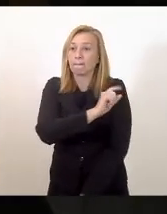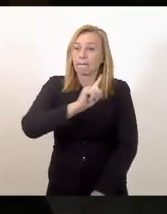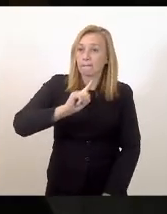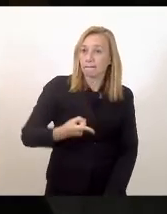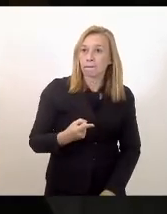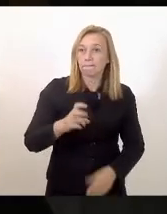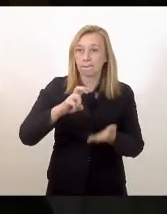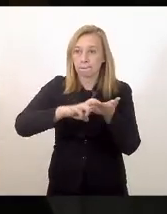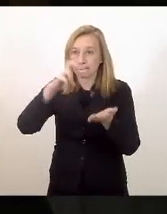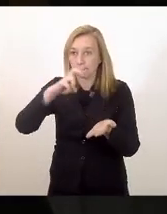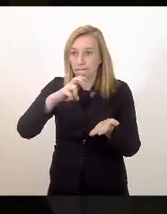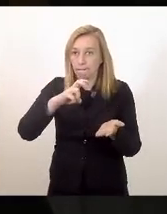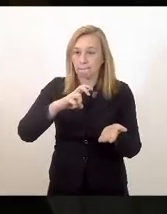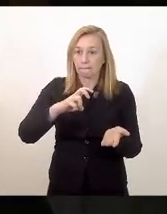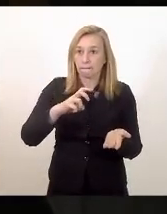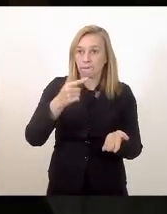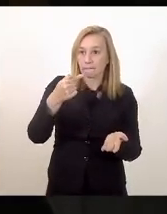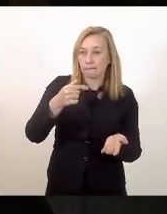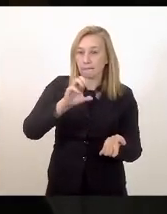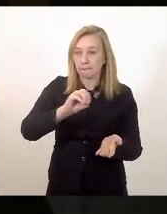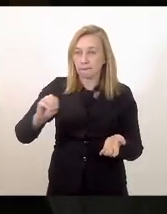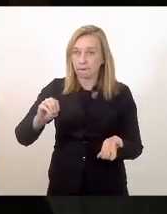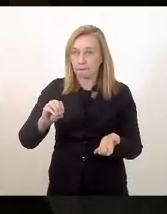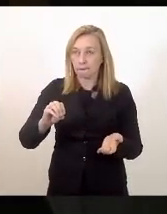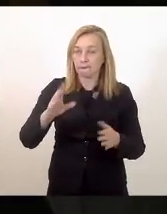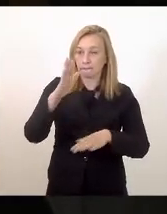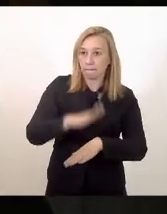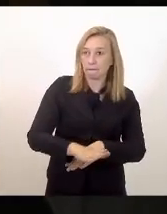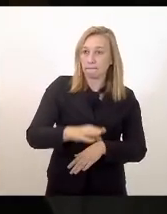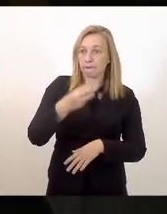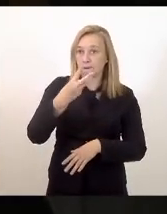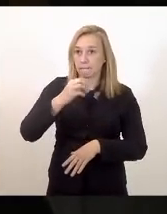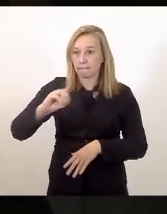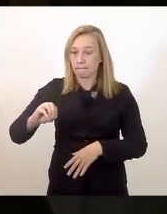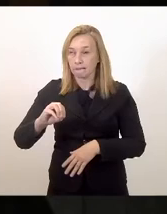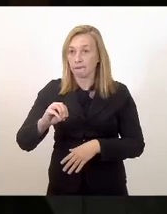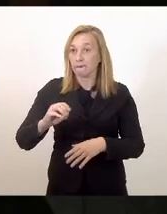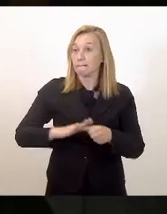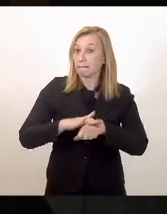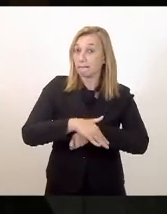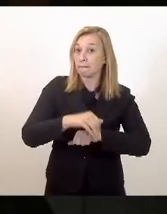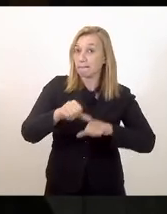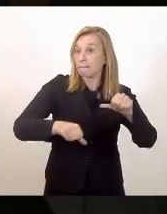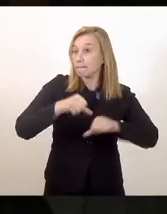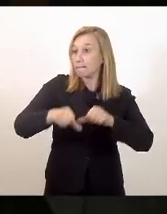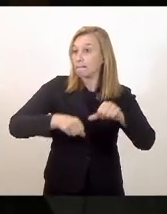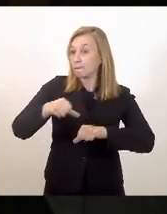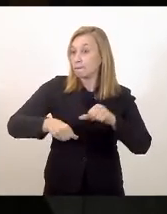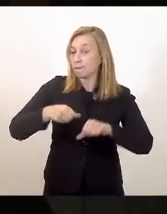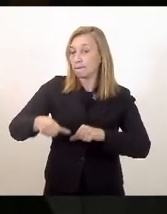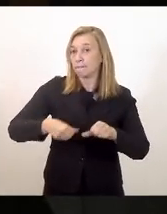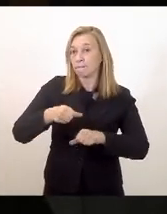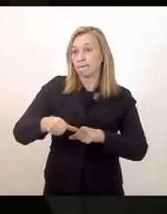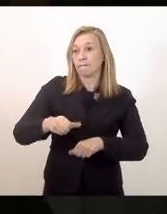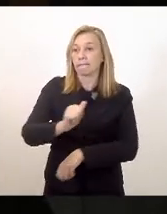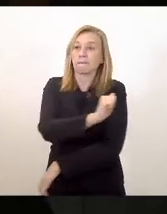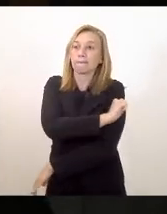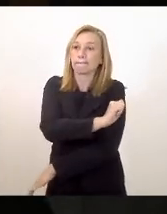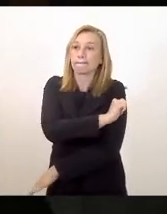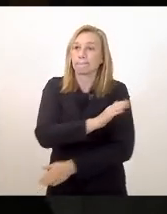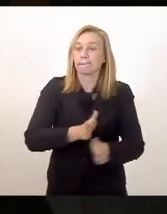manhã, 700 à tarde, 300 à noite, é uma troca permanente de estudantes frequentando a